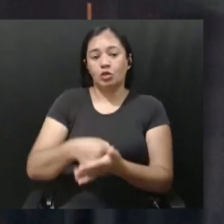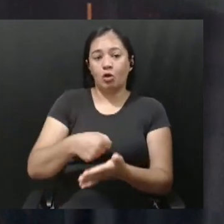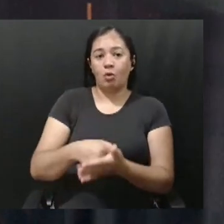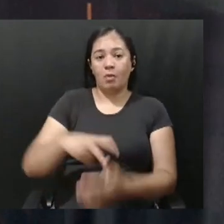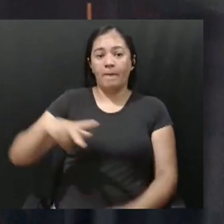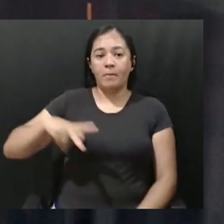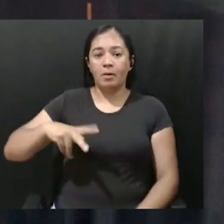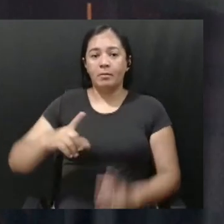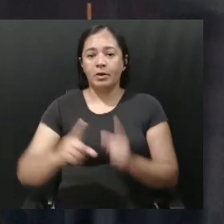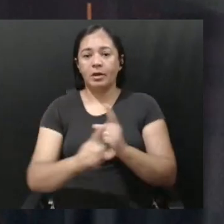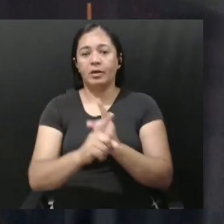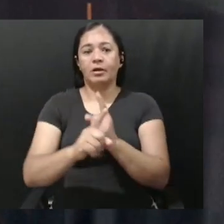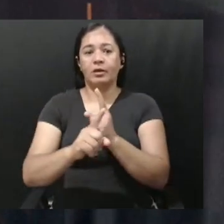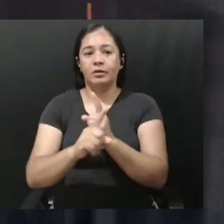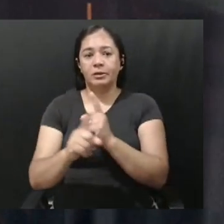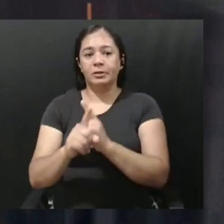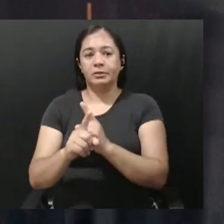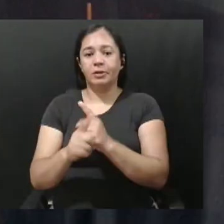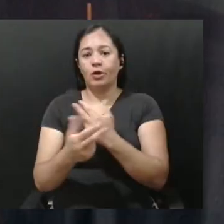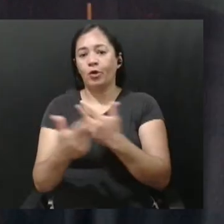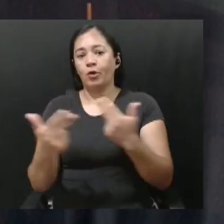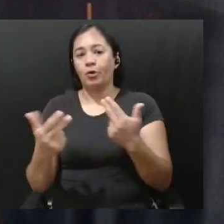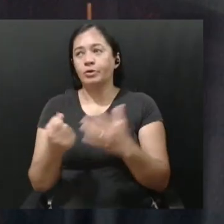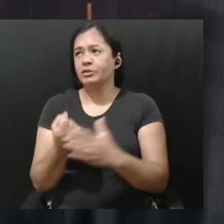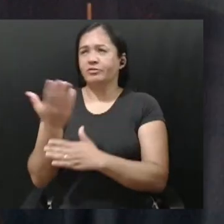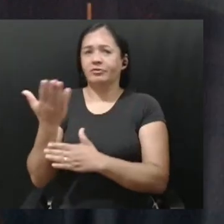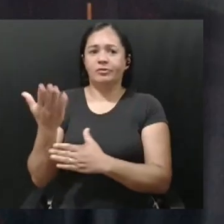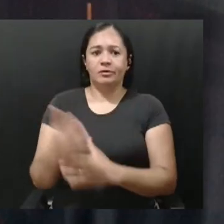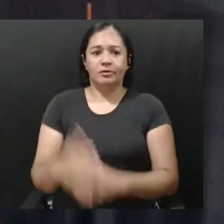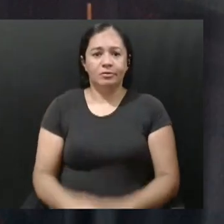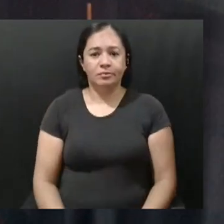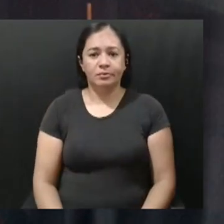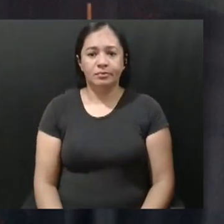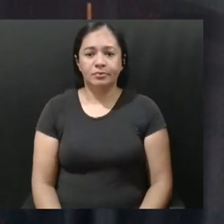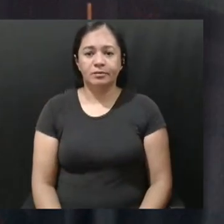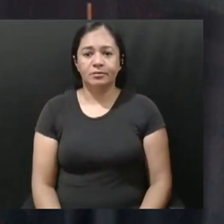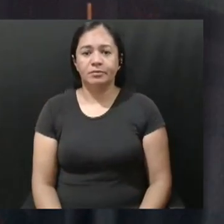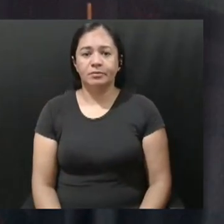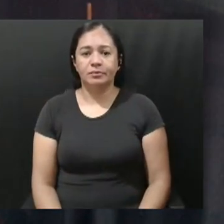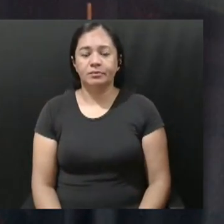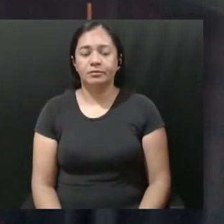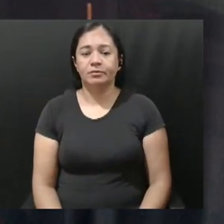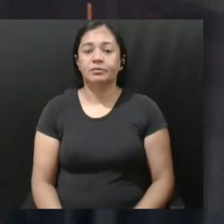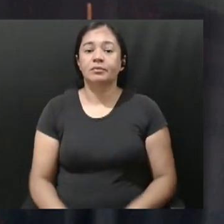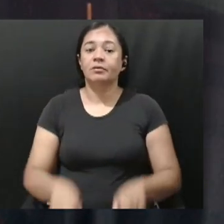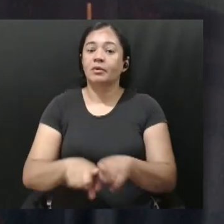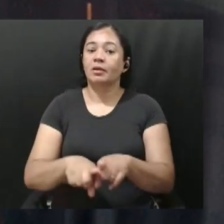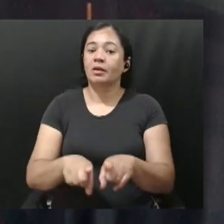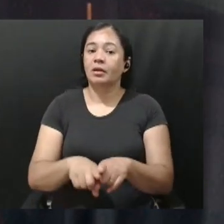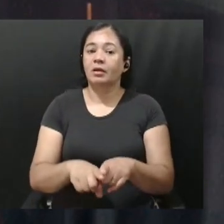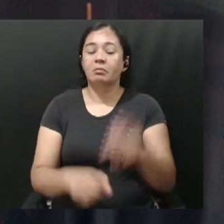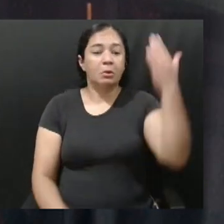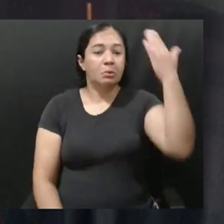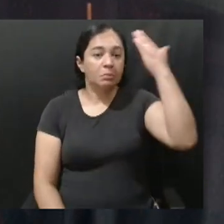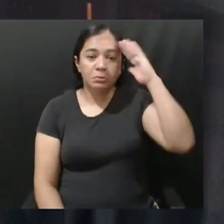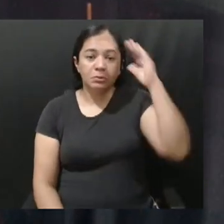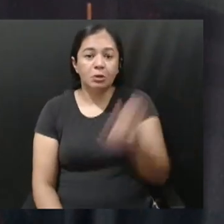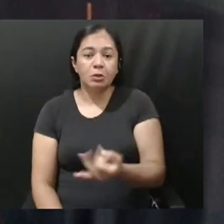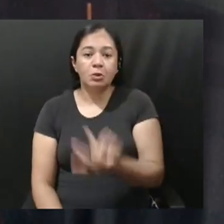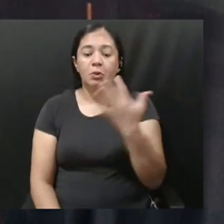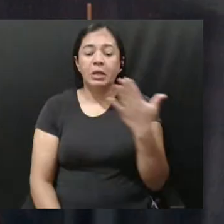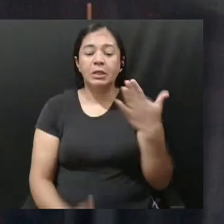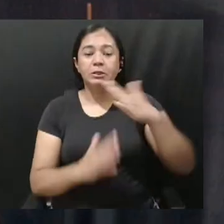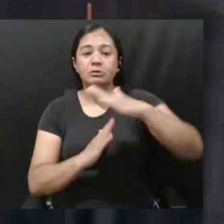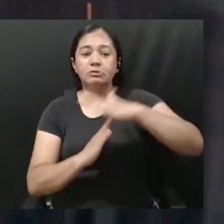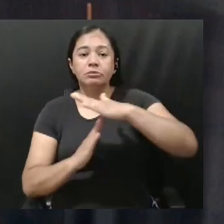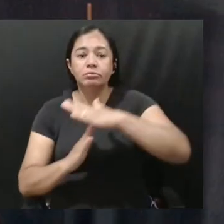ser internas, externas, enfim. E, eventualmente, né, entender quais vão ser esses limites, né, tanto seus quanto do